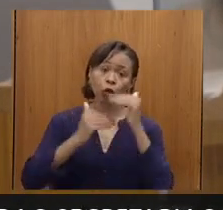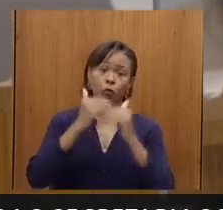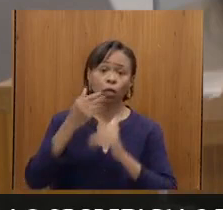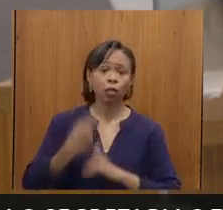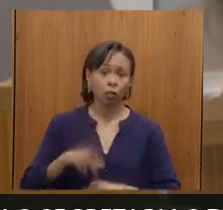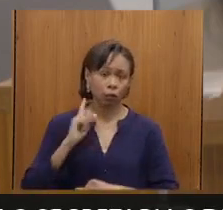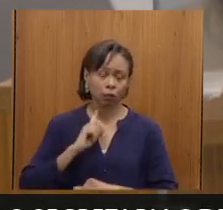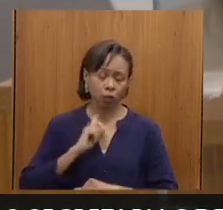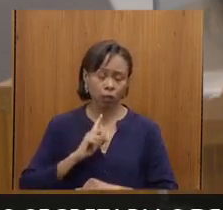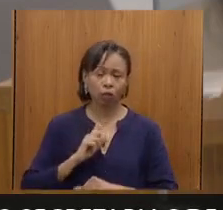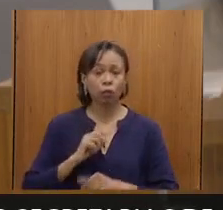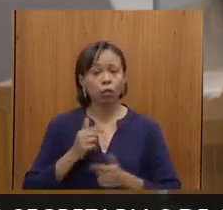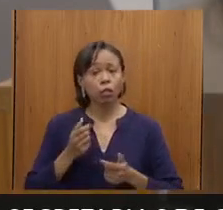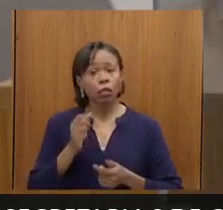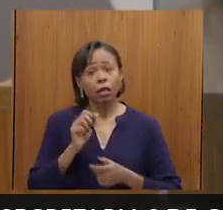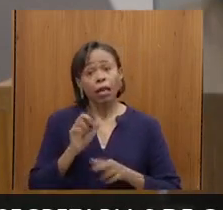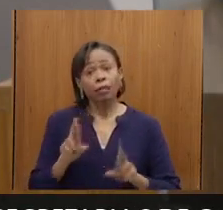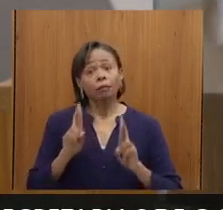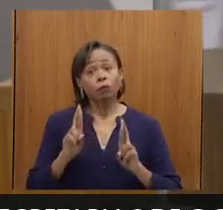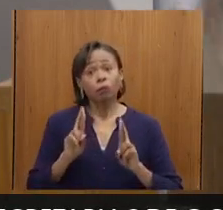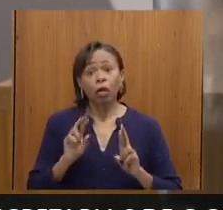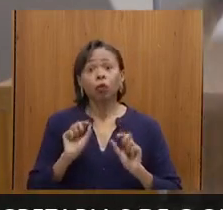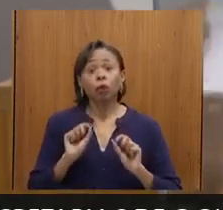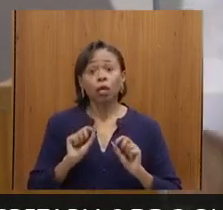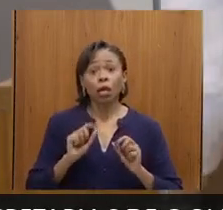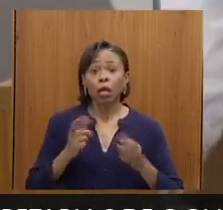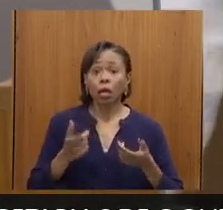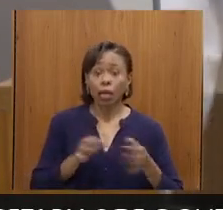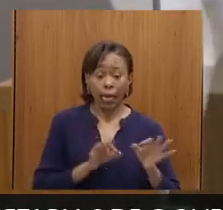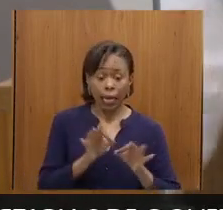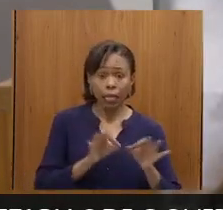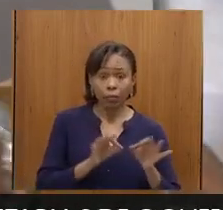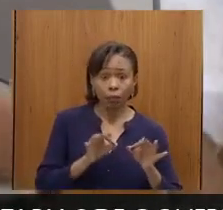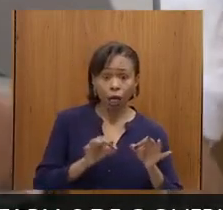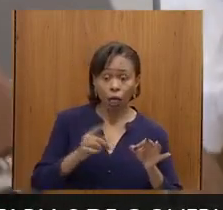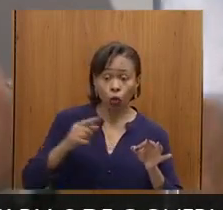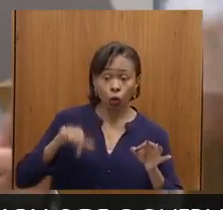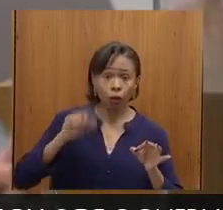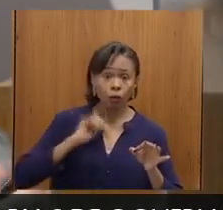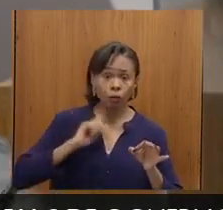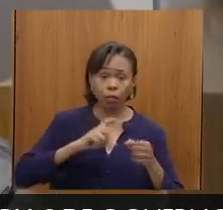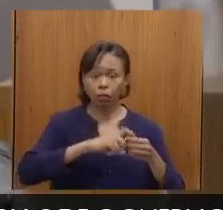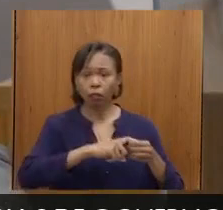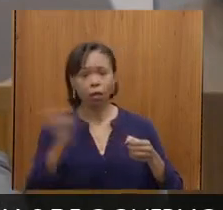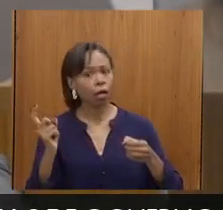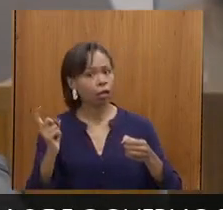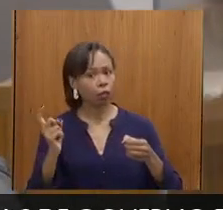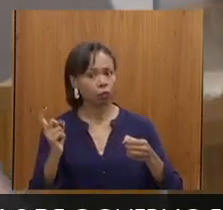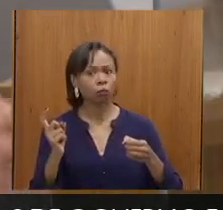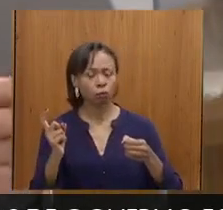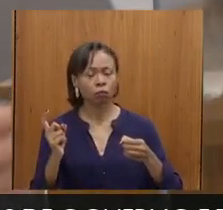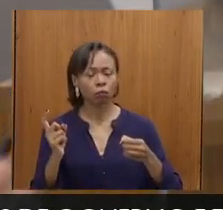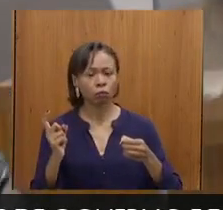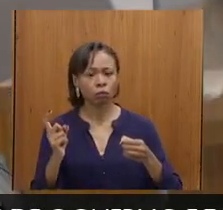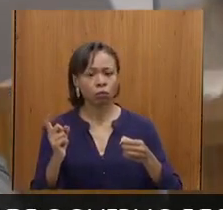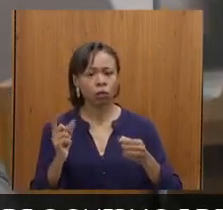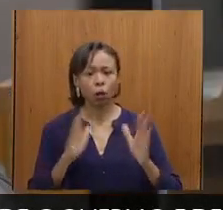Estado, a gente espera poder sair do plano o mais breve possível, a qualquer momento. isso